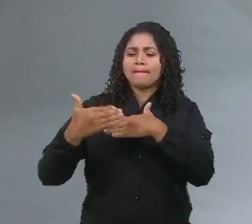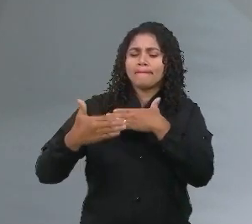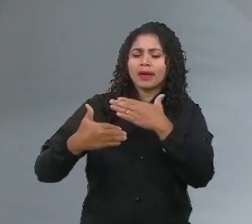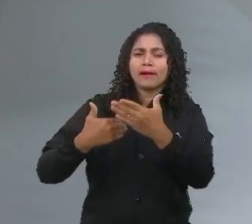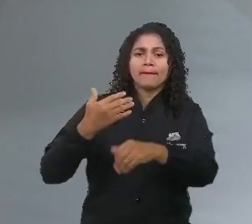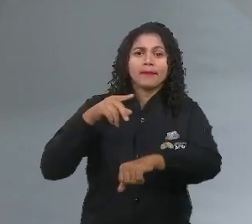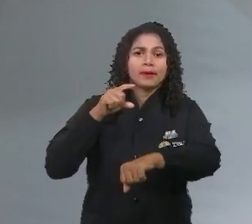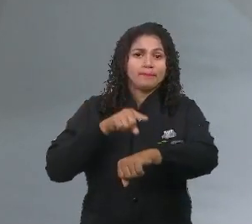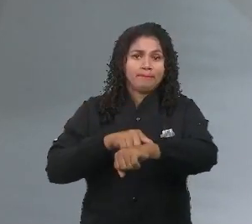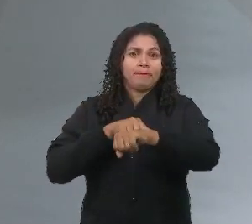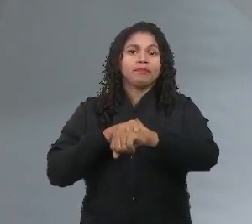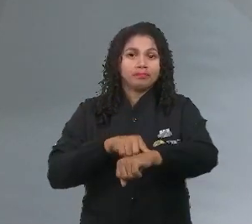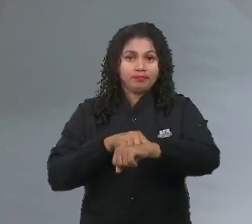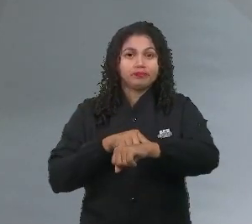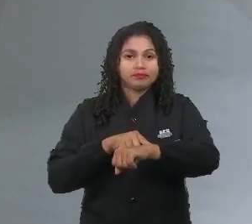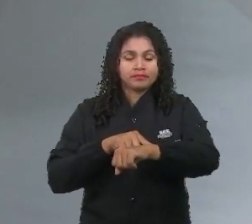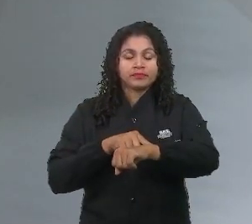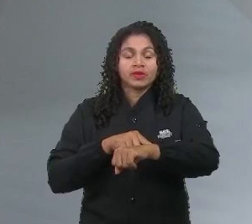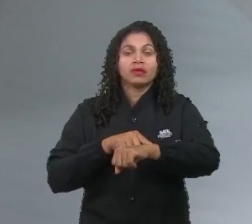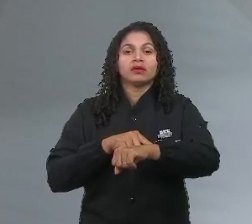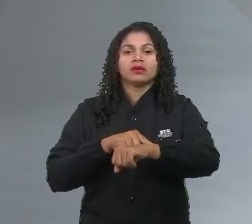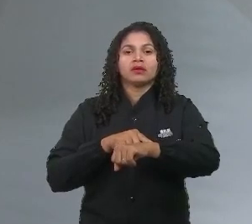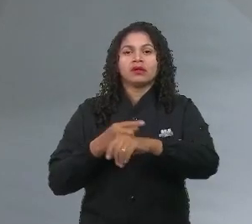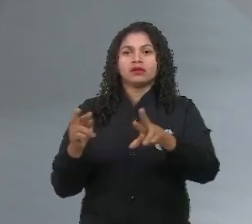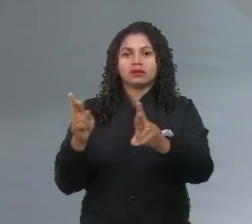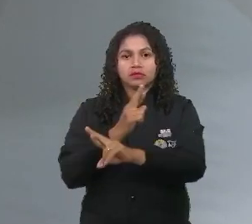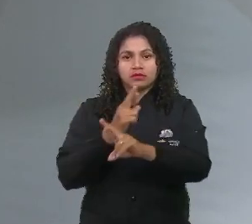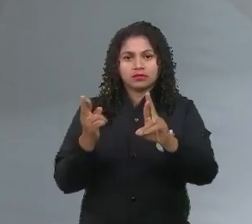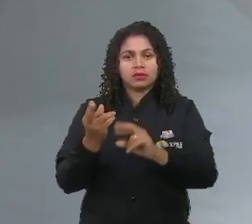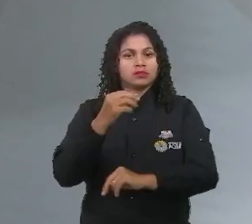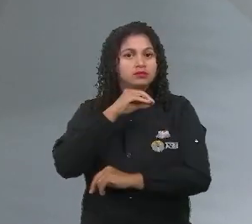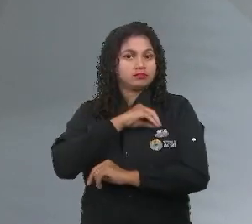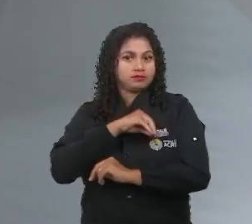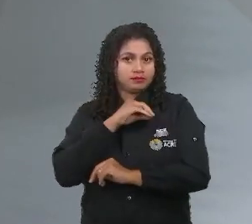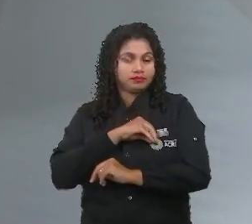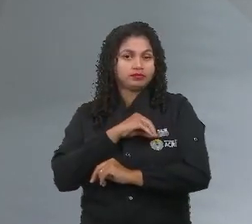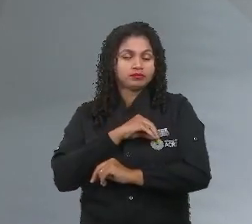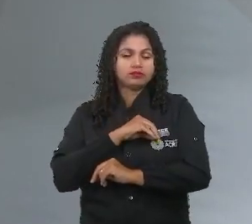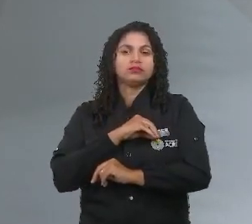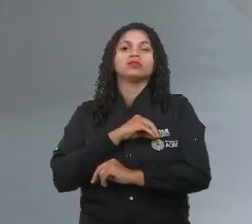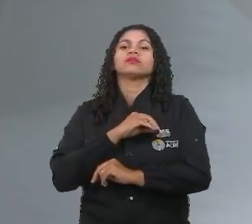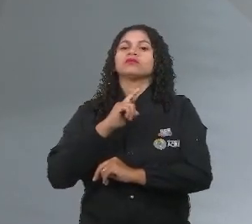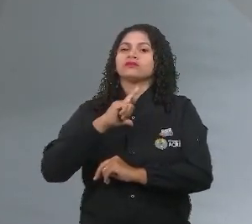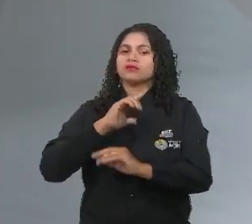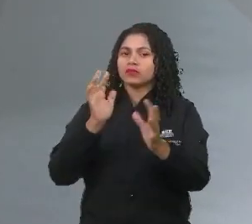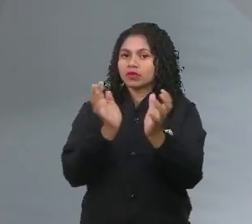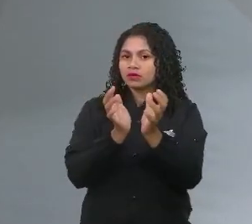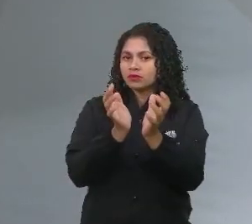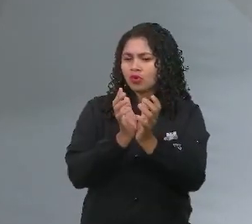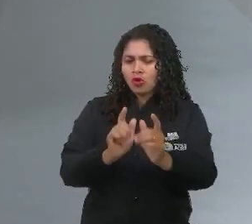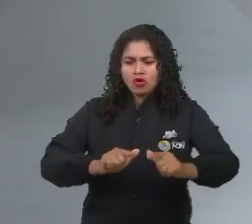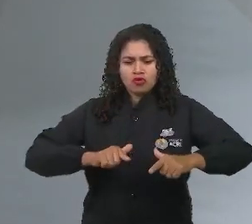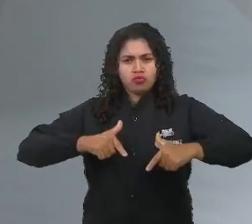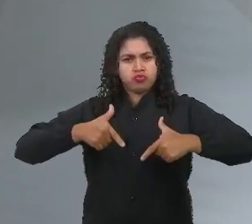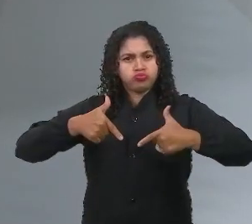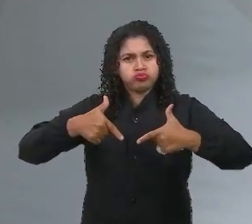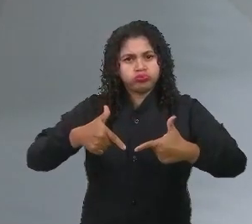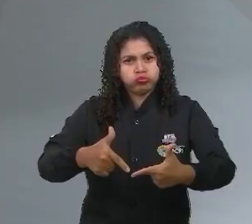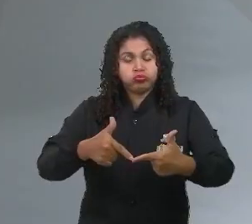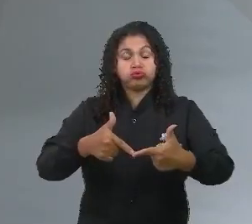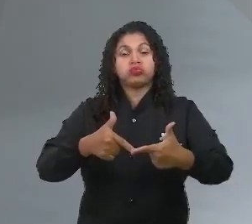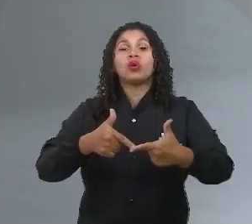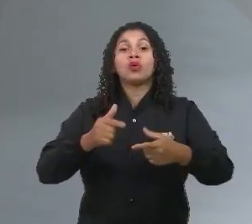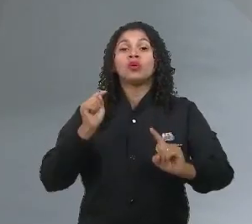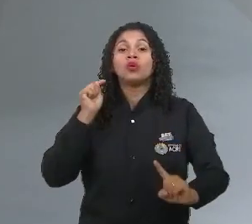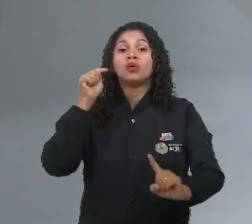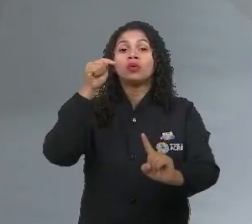questão salarial. E aí nós temos esses movimentos atuando em suas defesas e visando a minimização da